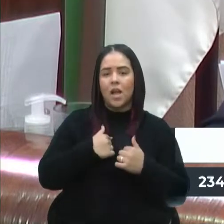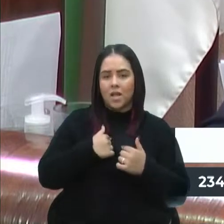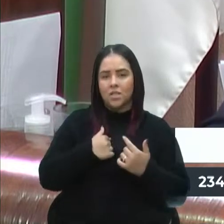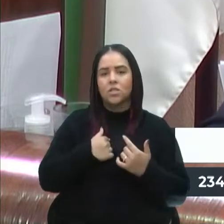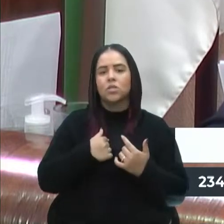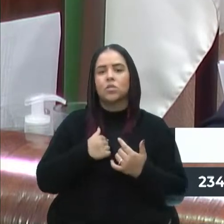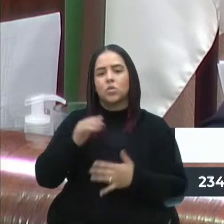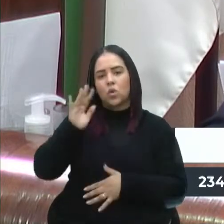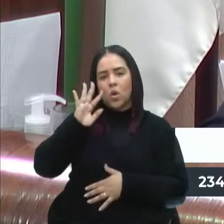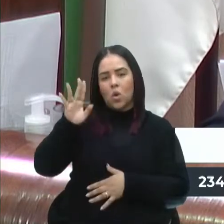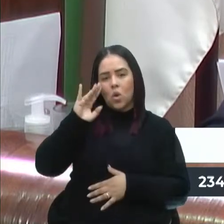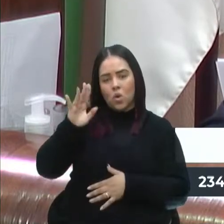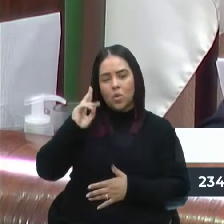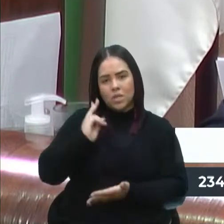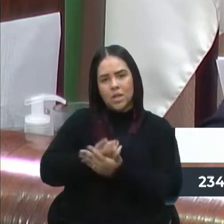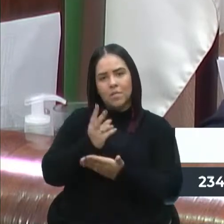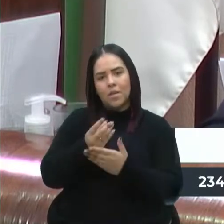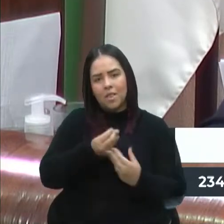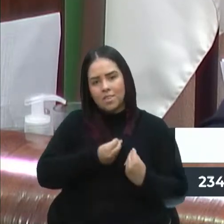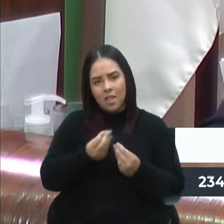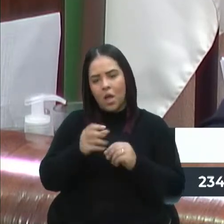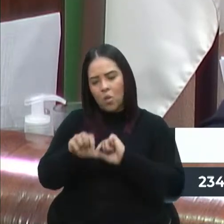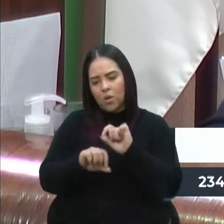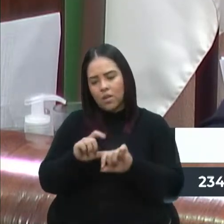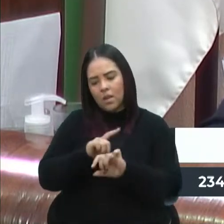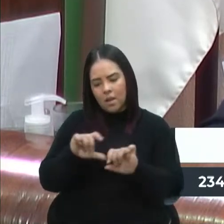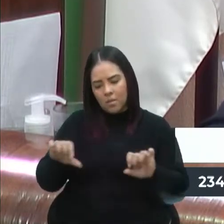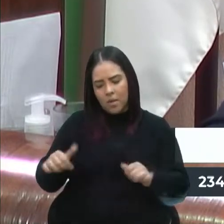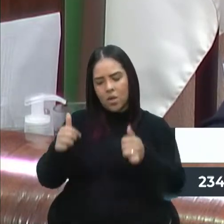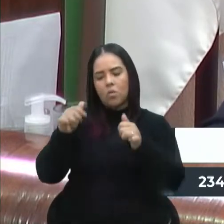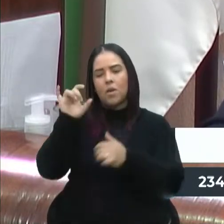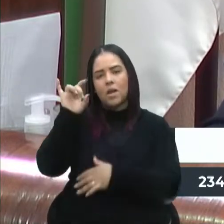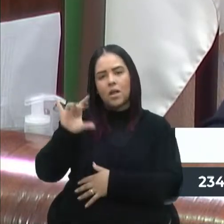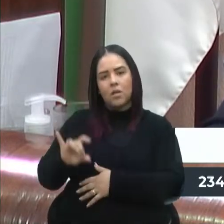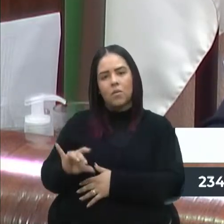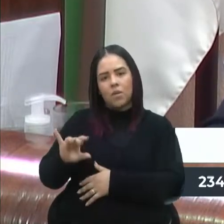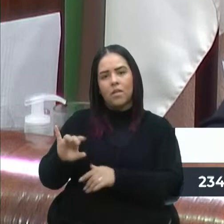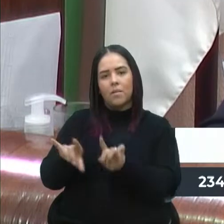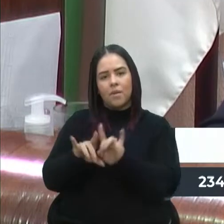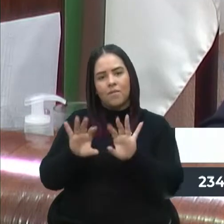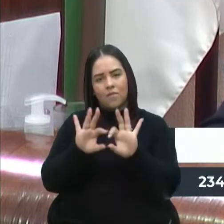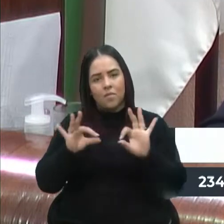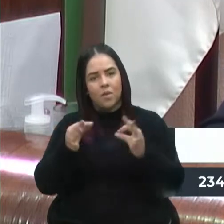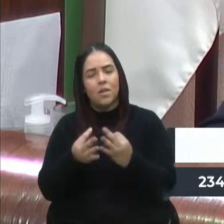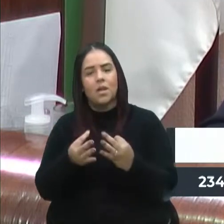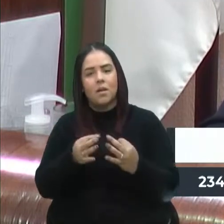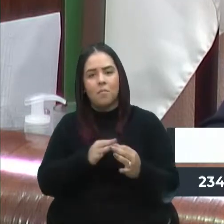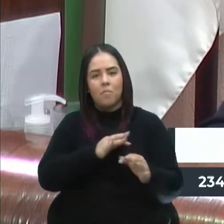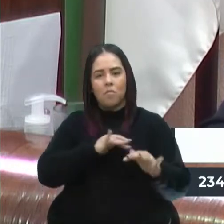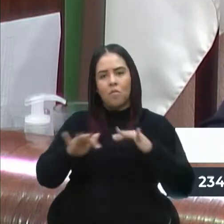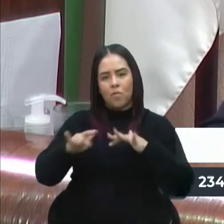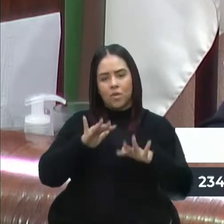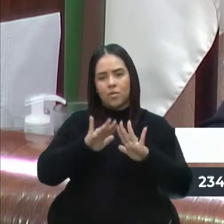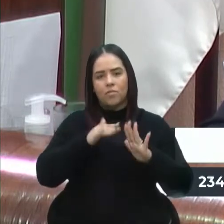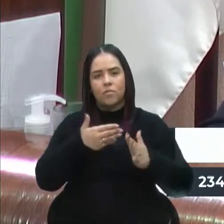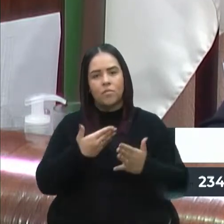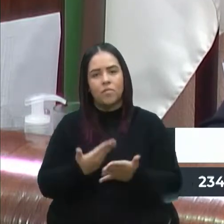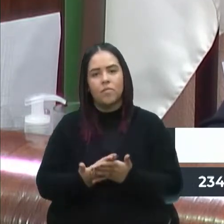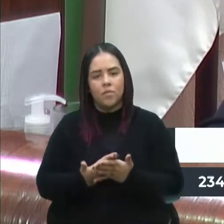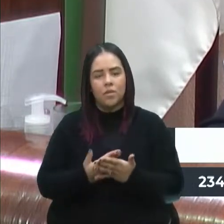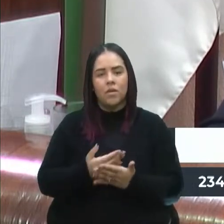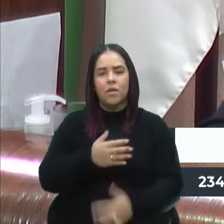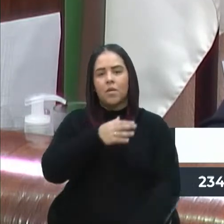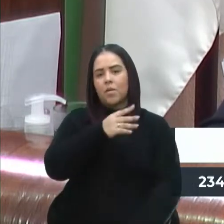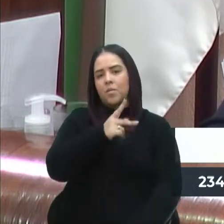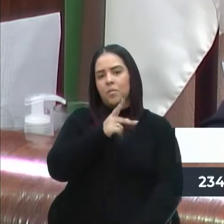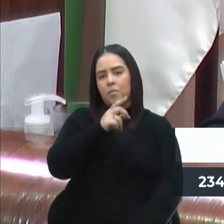sonho de oferecer sempre o que há de melhor para cada estudante e sua família move a escola Alfredo